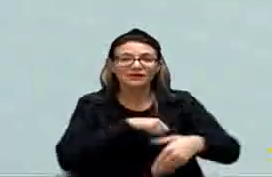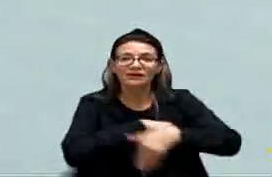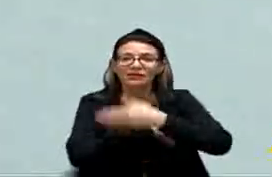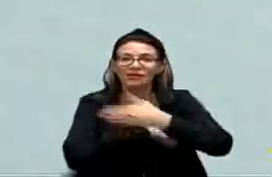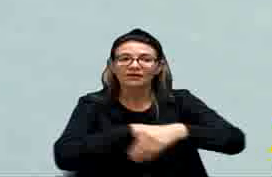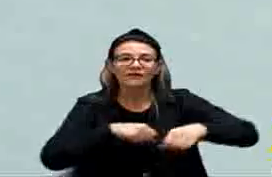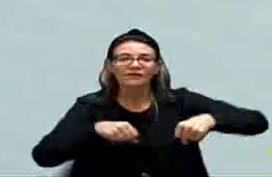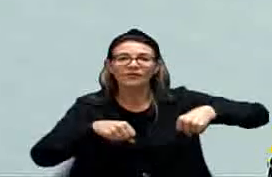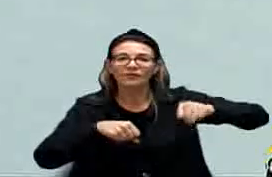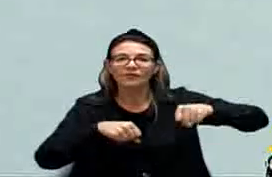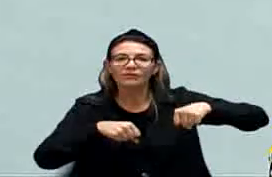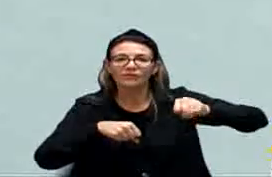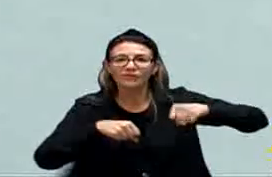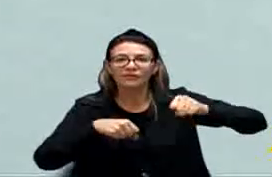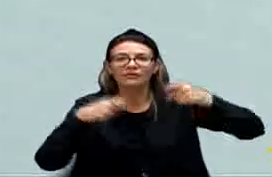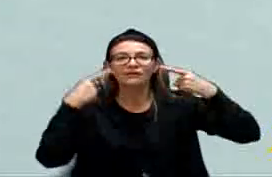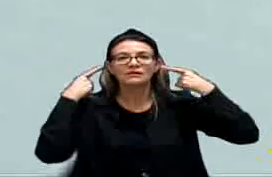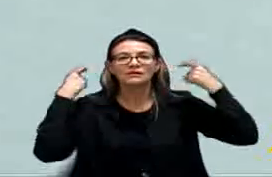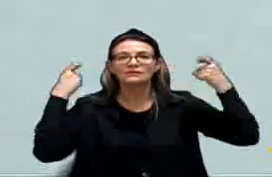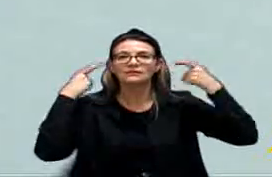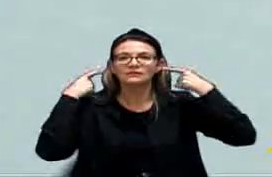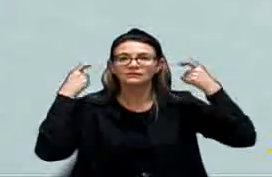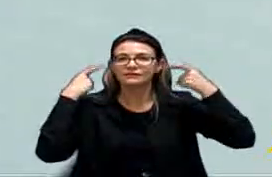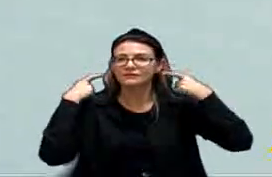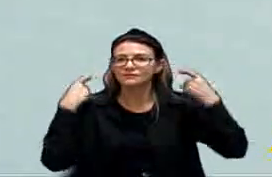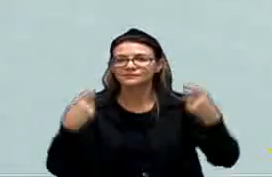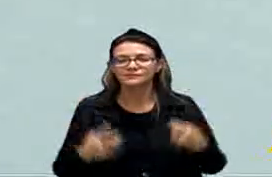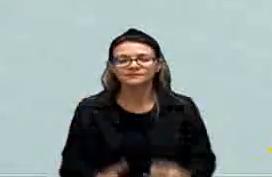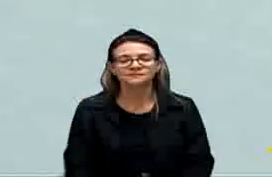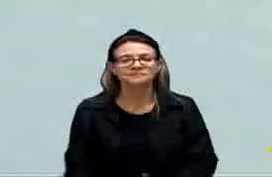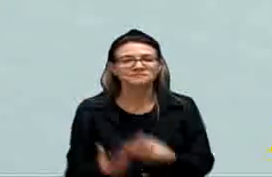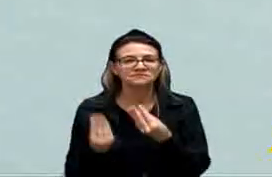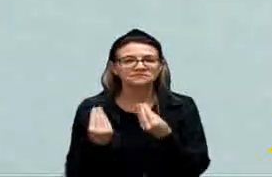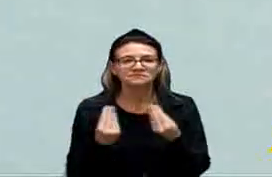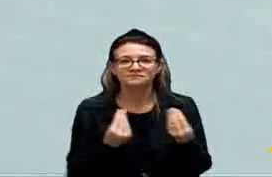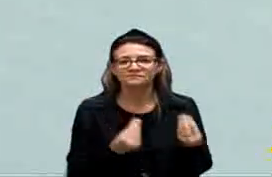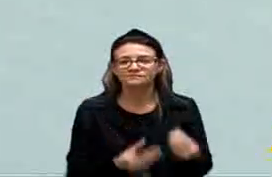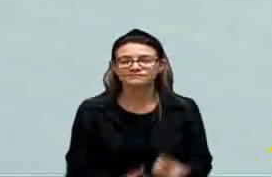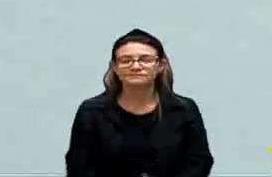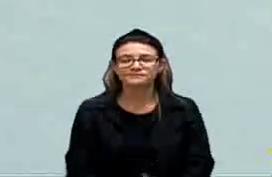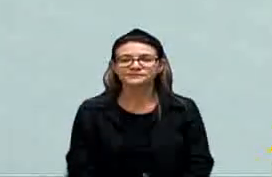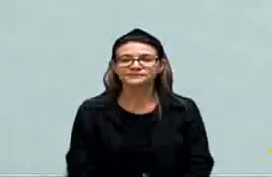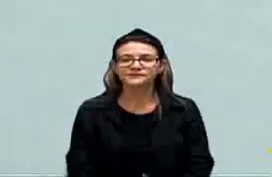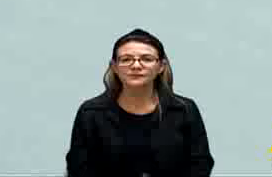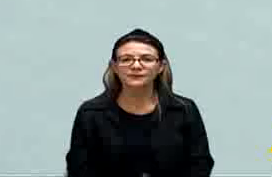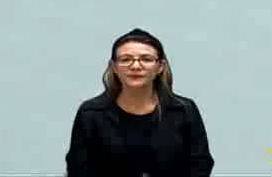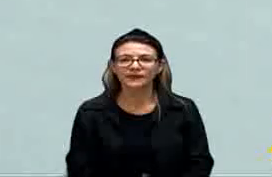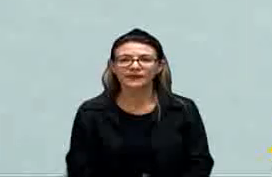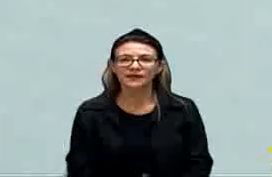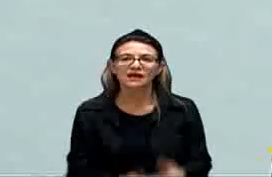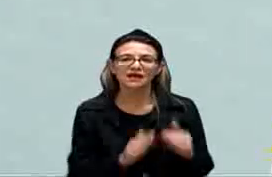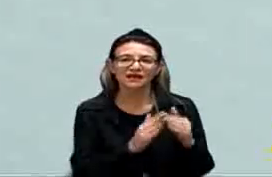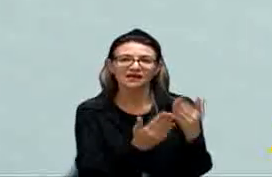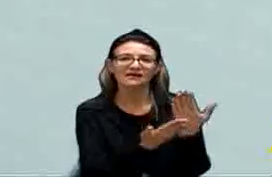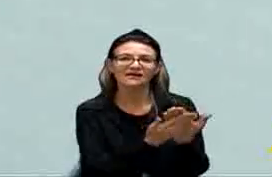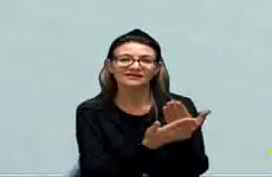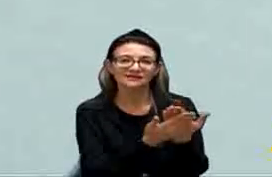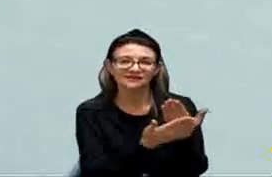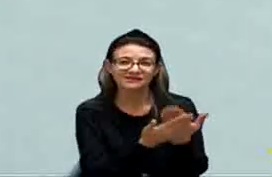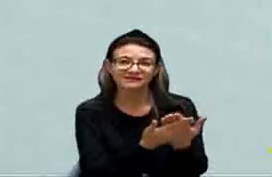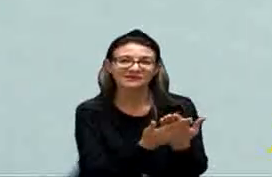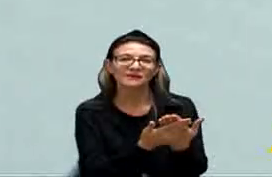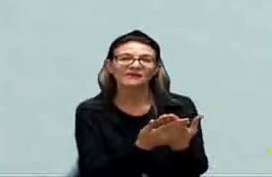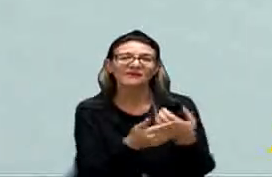gravação pelo barulho das motocicletas na frente das escolas os meninos se exibindo